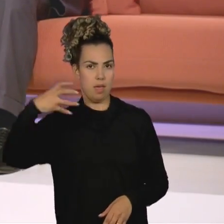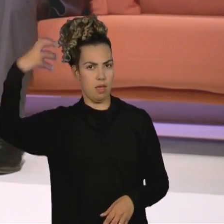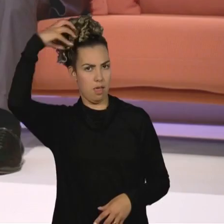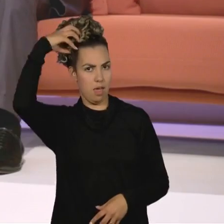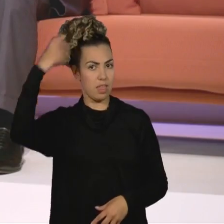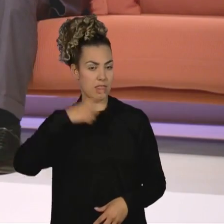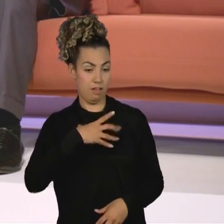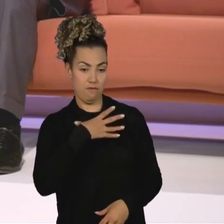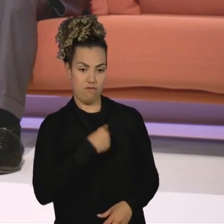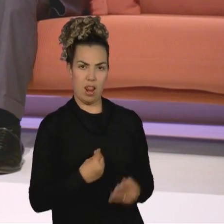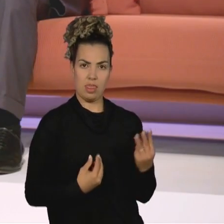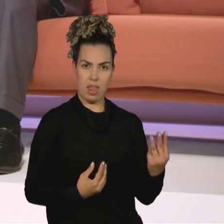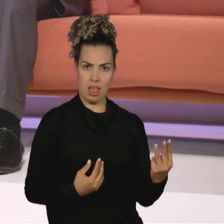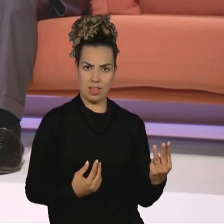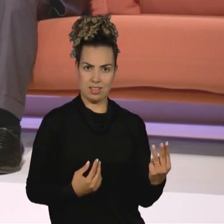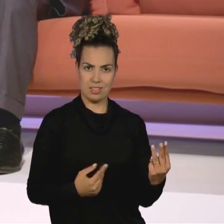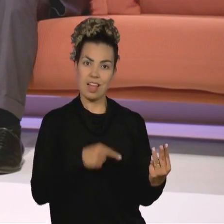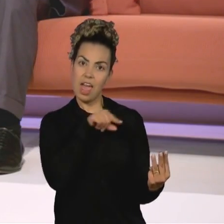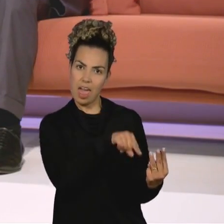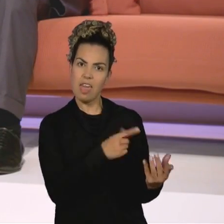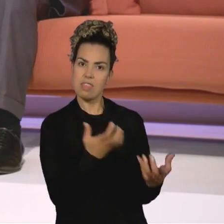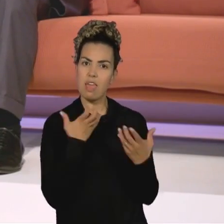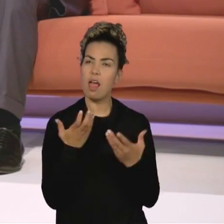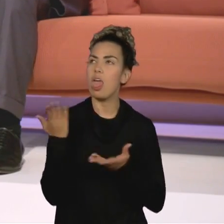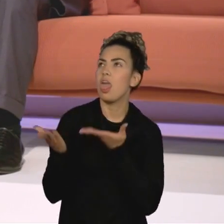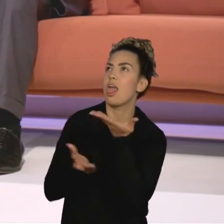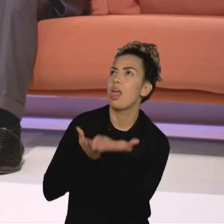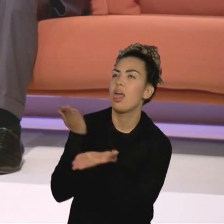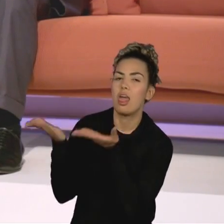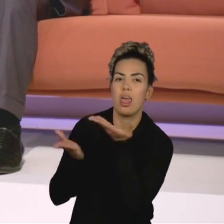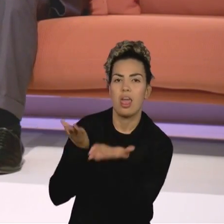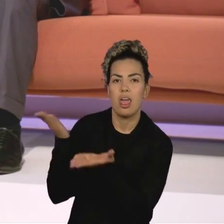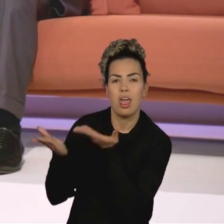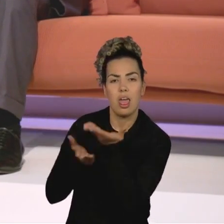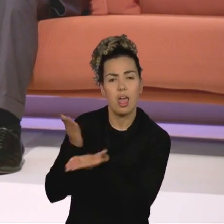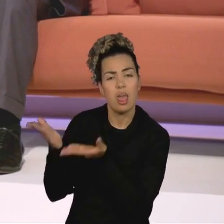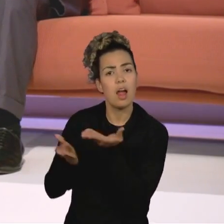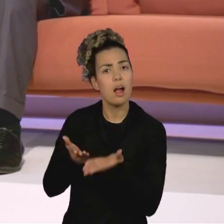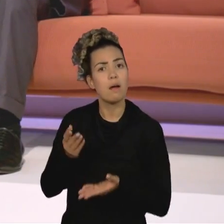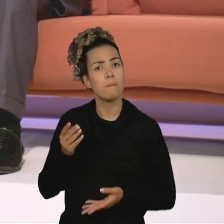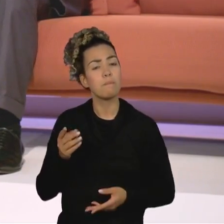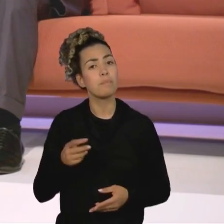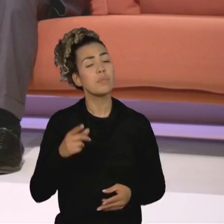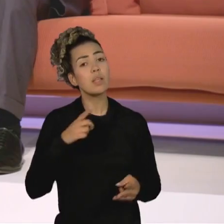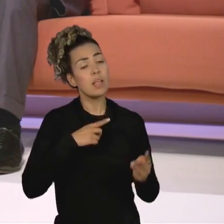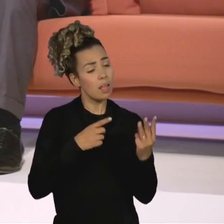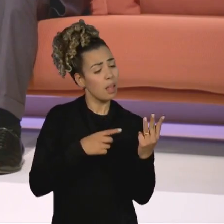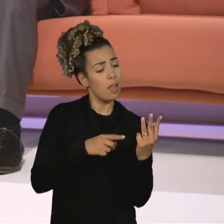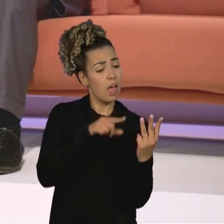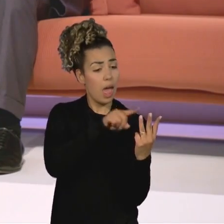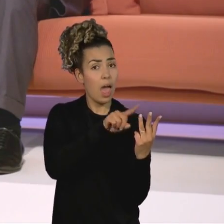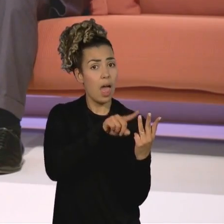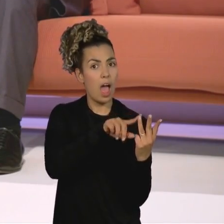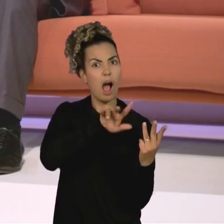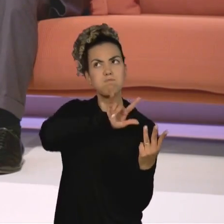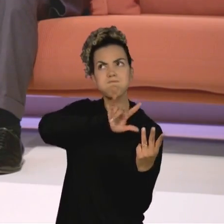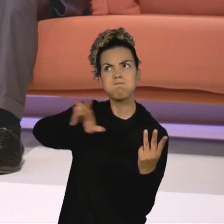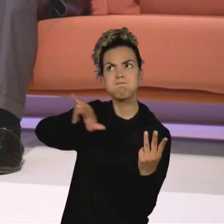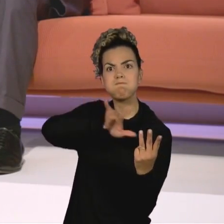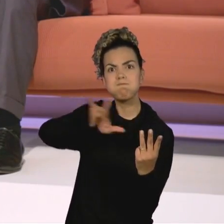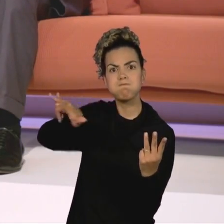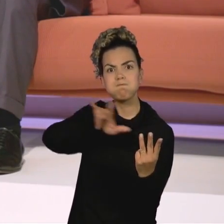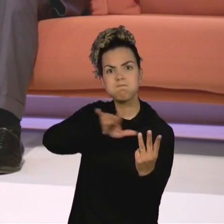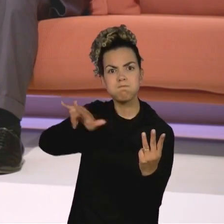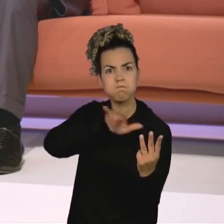filhas, a que de fato o amava, assim, né? Não dá para dizer que as outras não o amassem, mas assim, essa acha meio